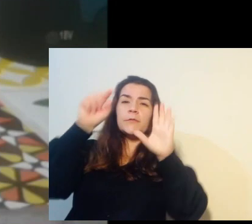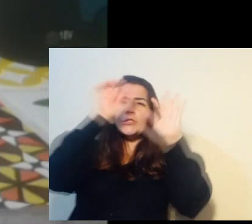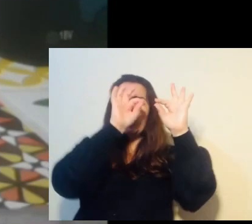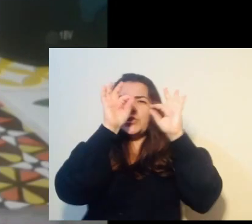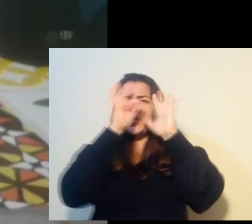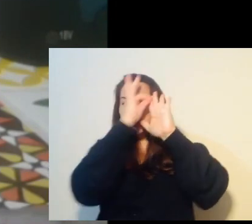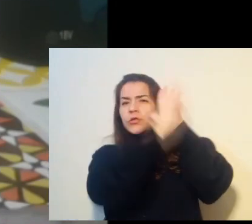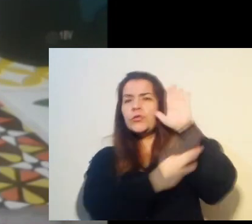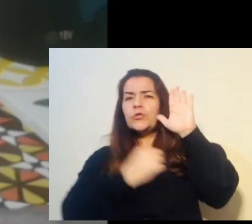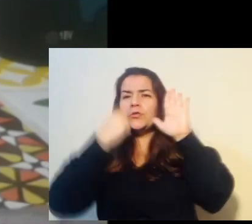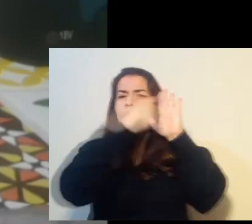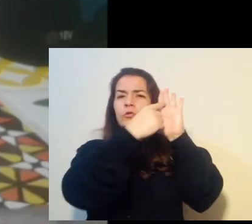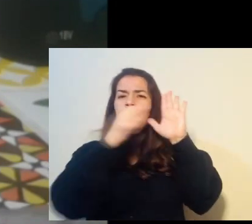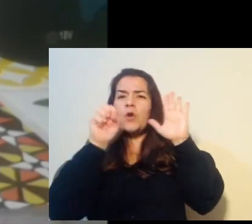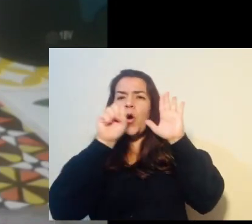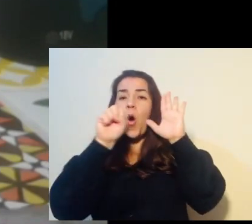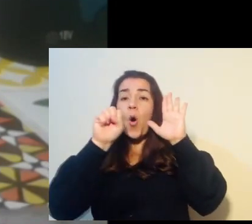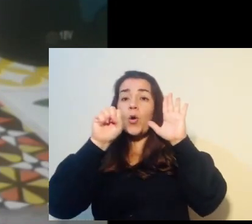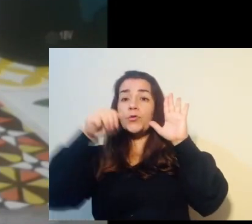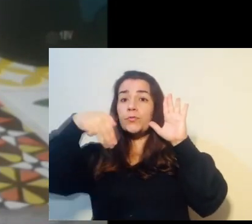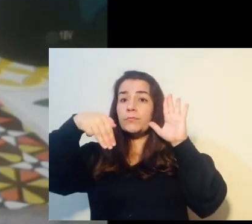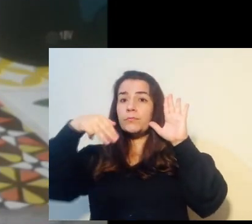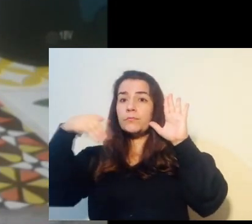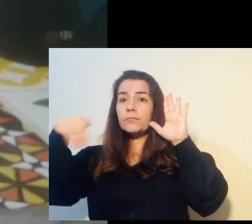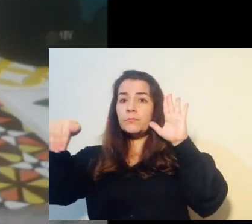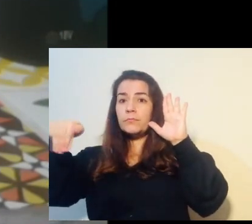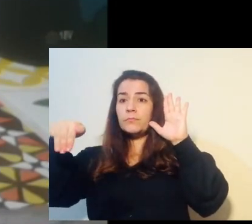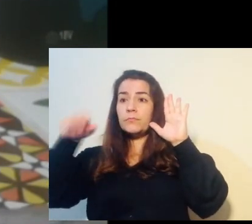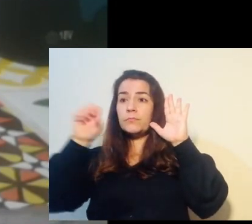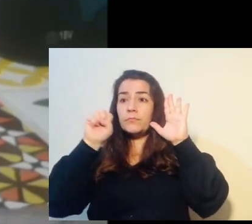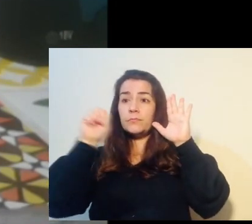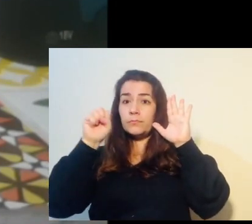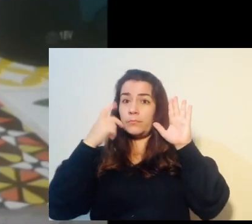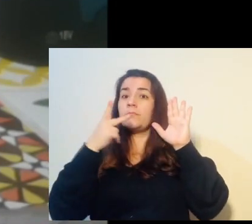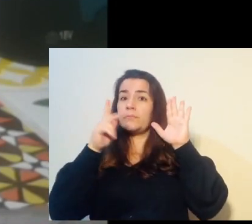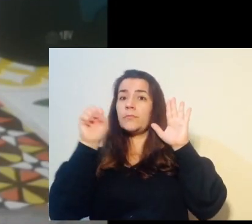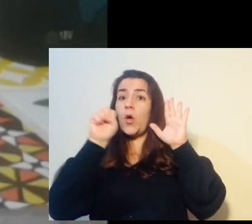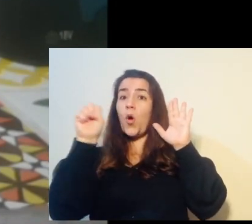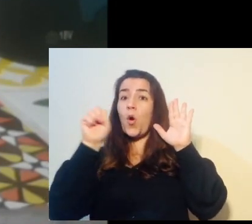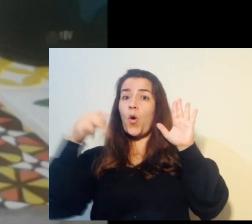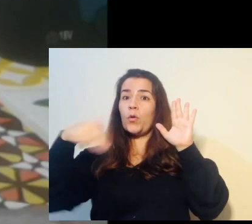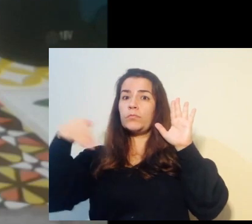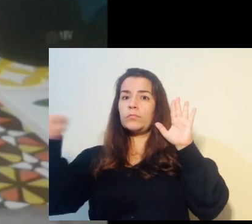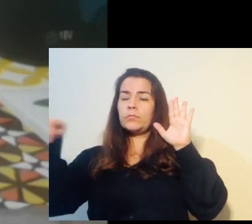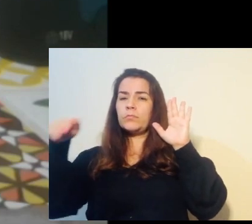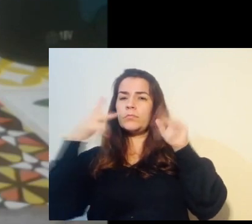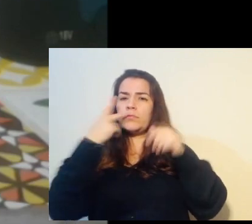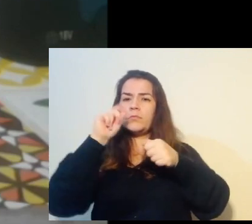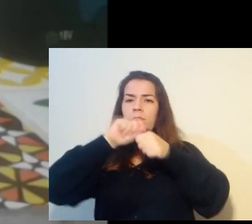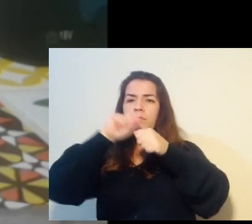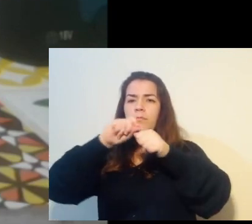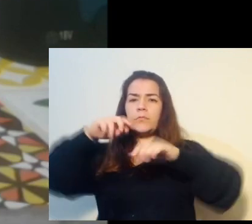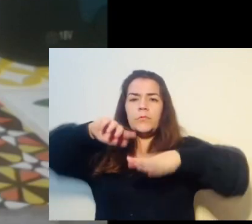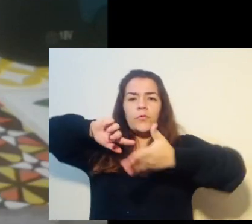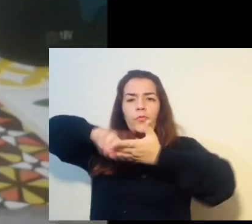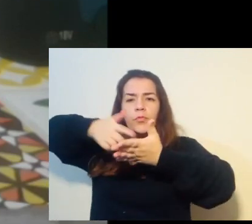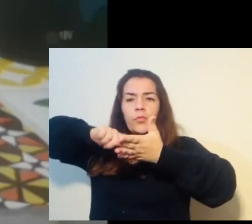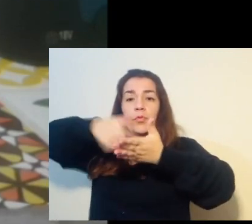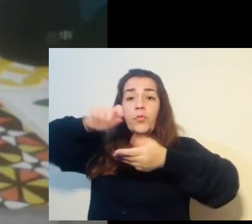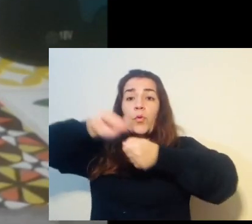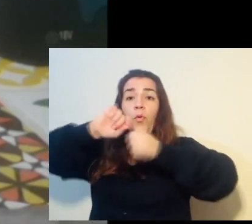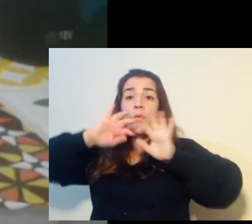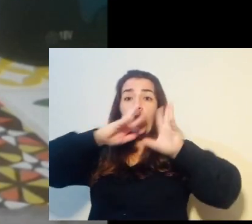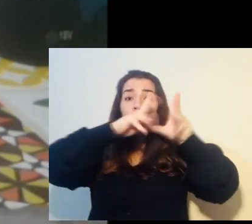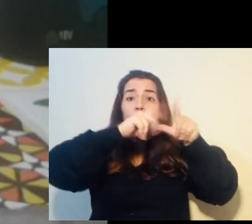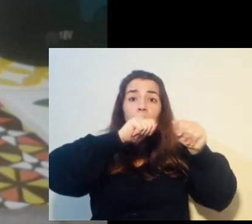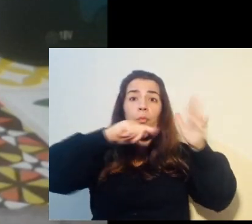nesse diâmetro de 8 milímetros, tá? Então, com 8 milímetros, numa broca de 8, a gente vai